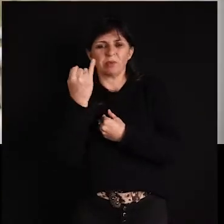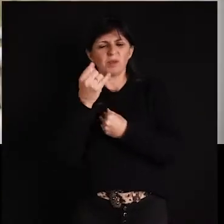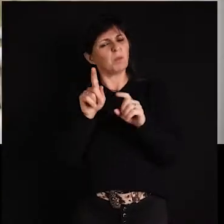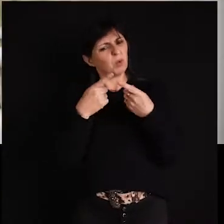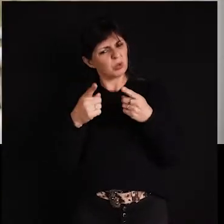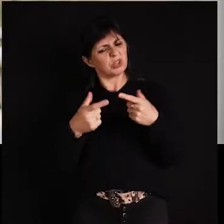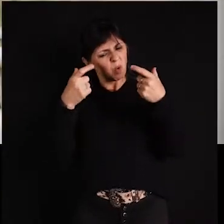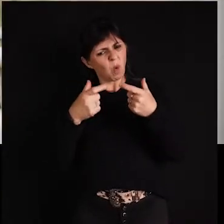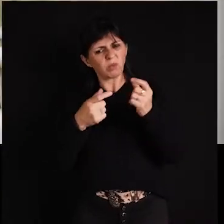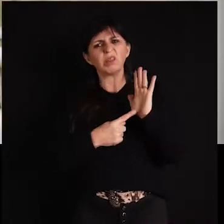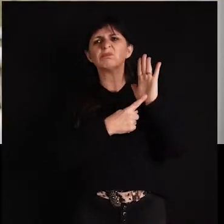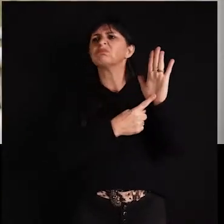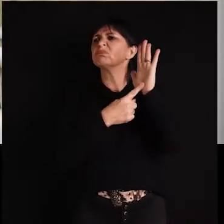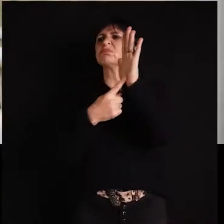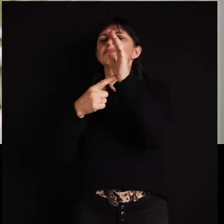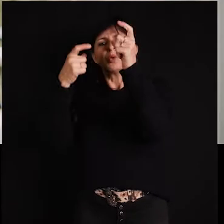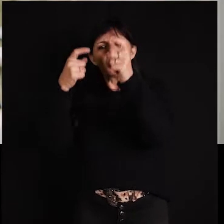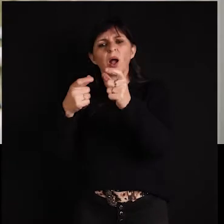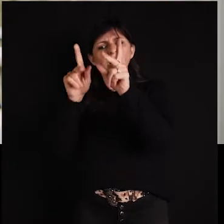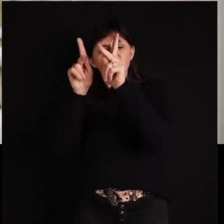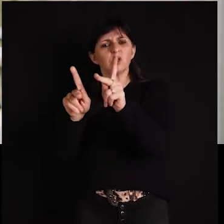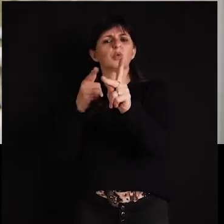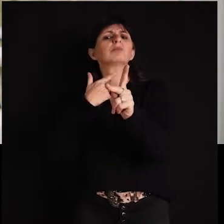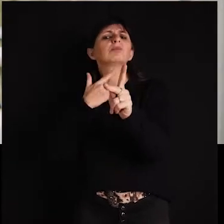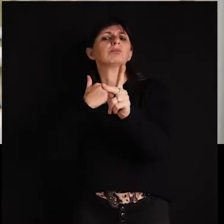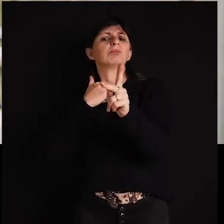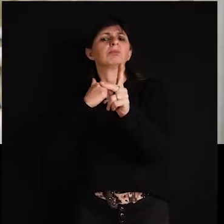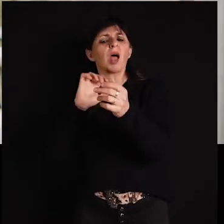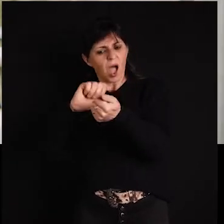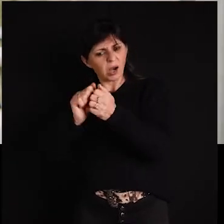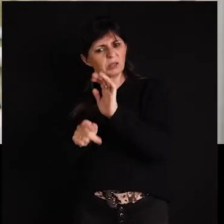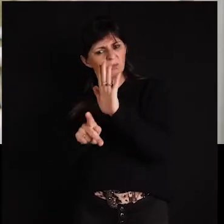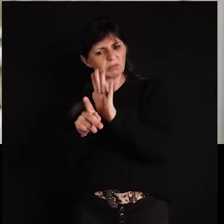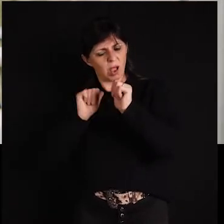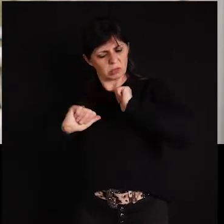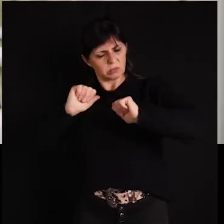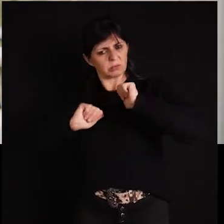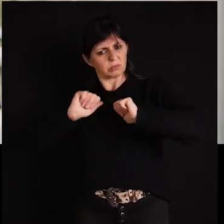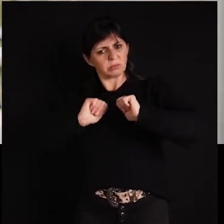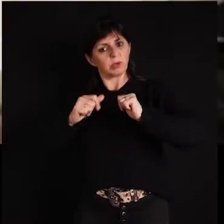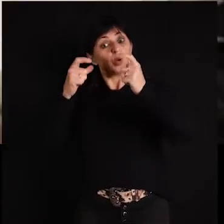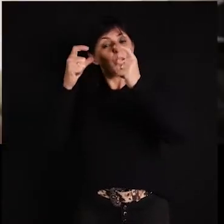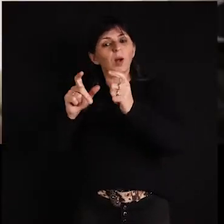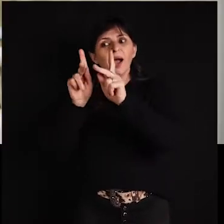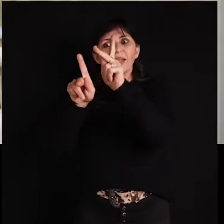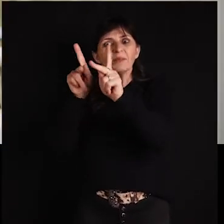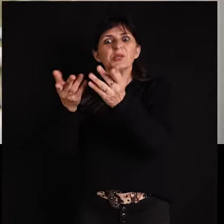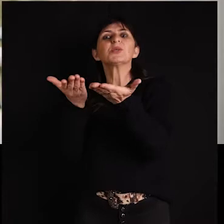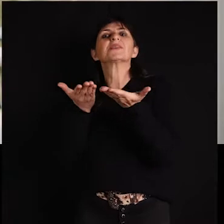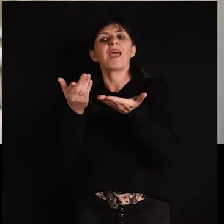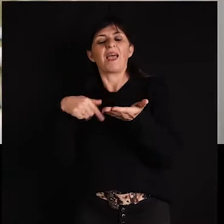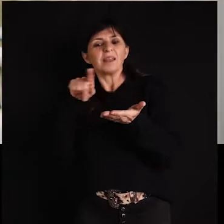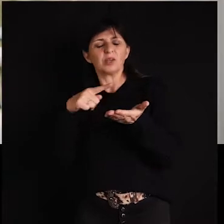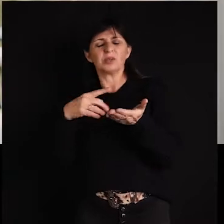onde o povo está. É uma máxima que o Milton Nascimento que falava, né? E é verdade, E a gente está sentindo